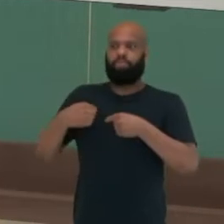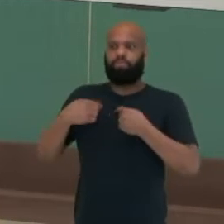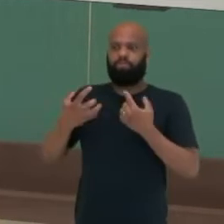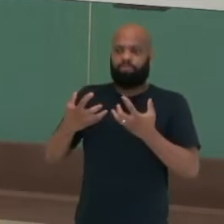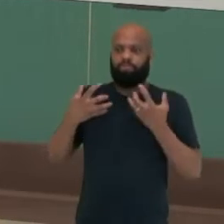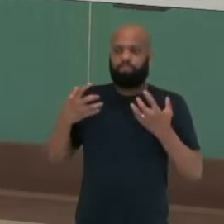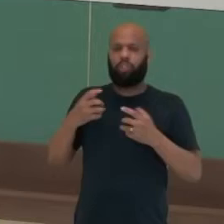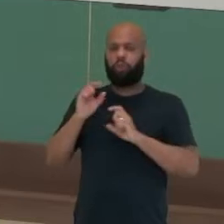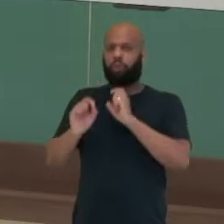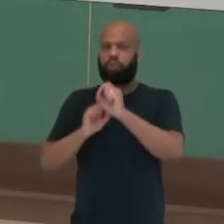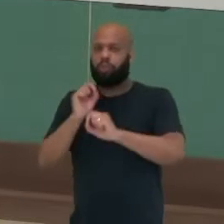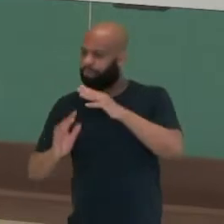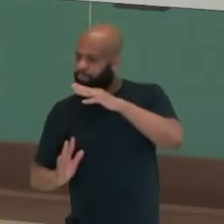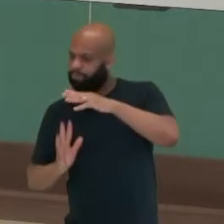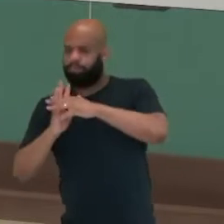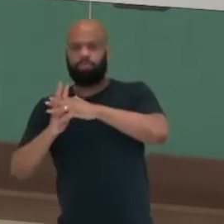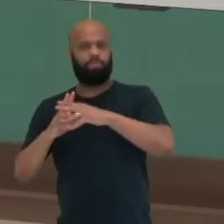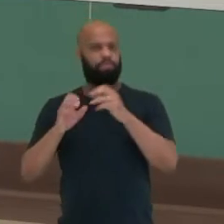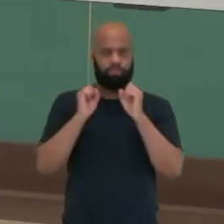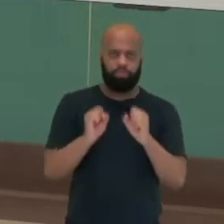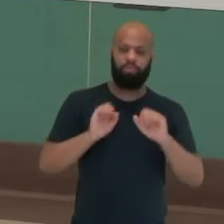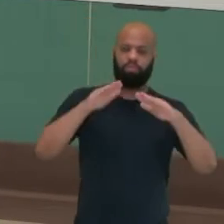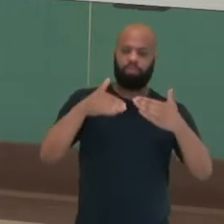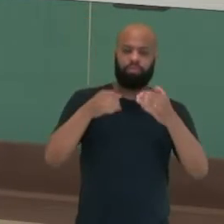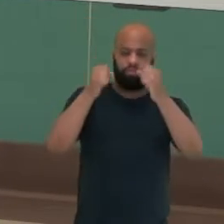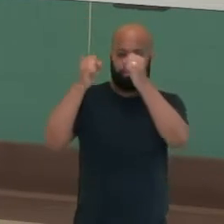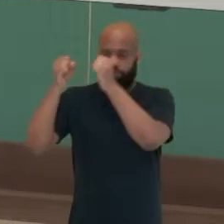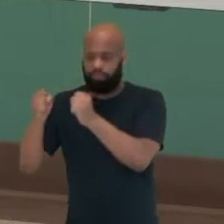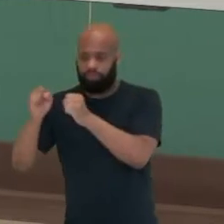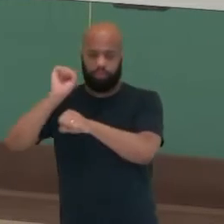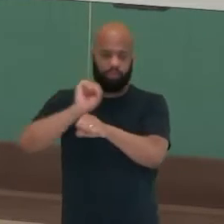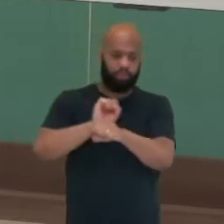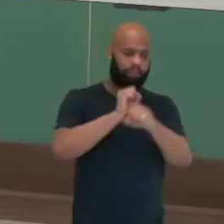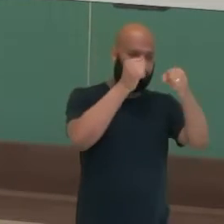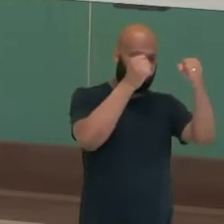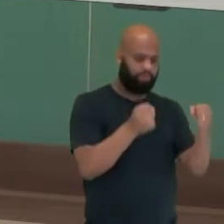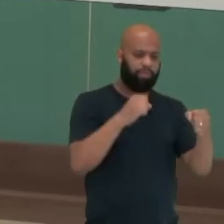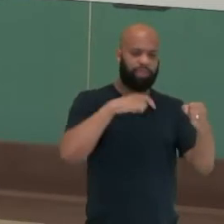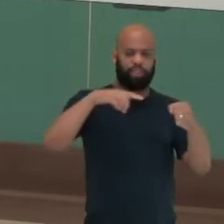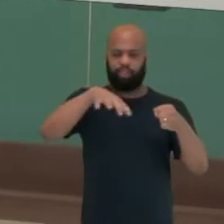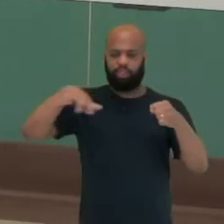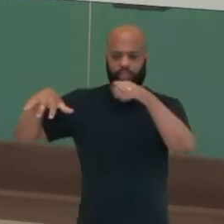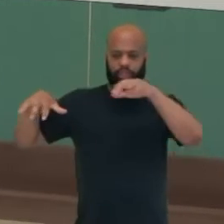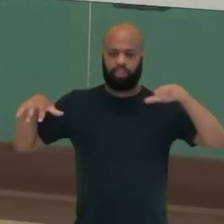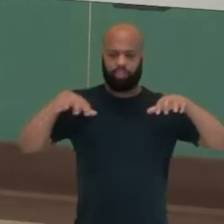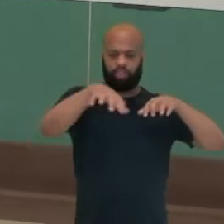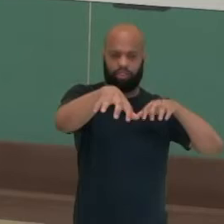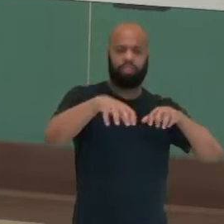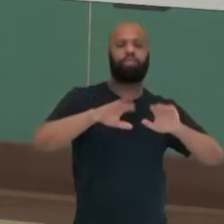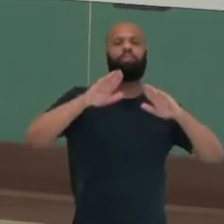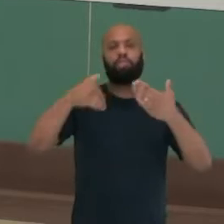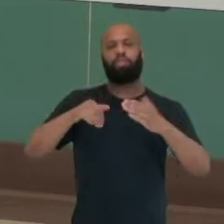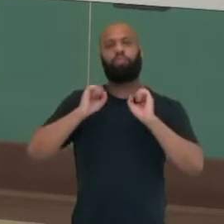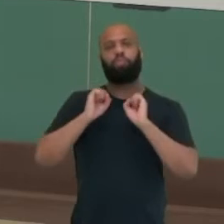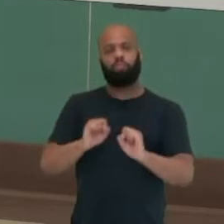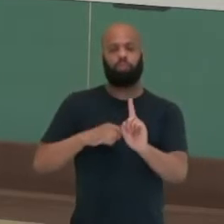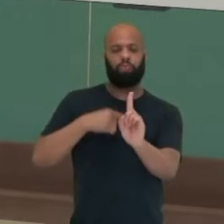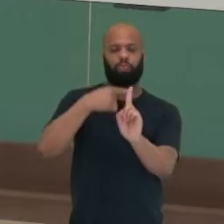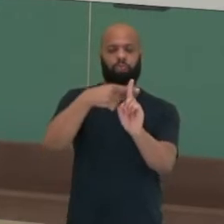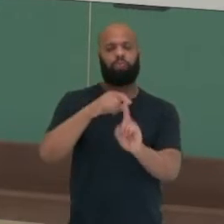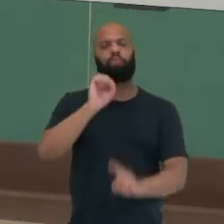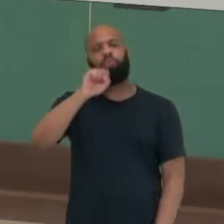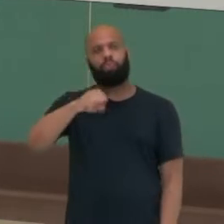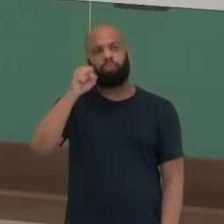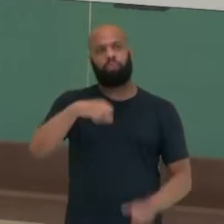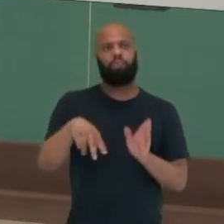desse poder e é necessário, então, que o poder freie o poder. Dividir o poder pode ser algo positivo